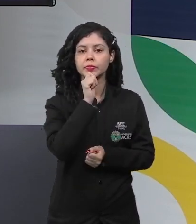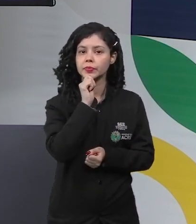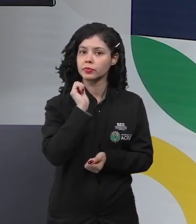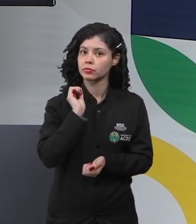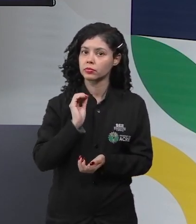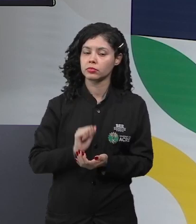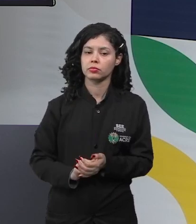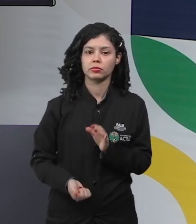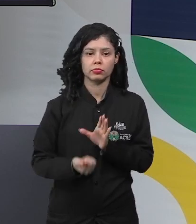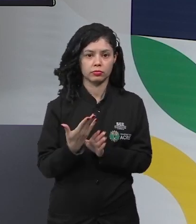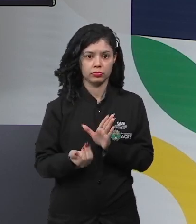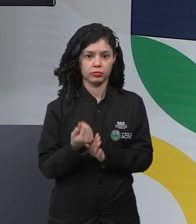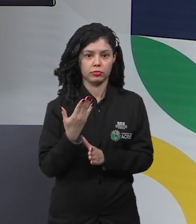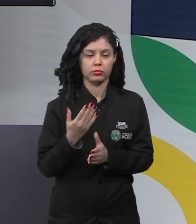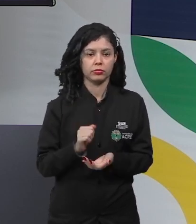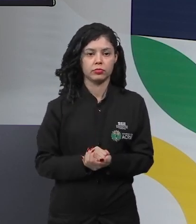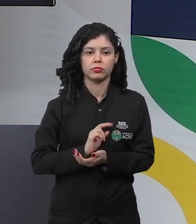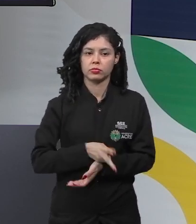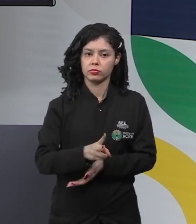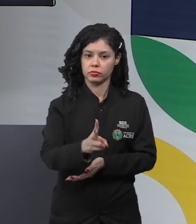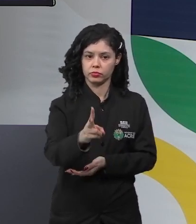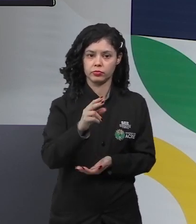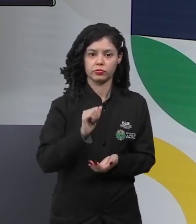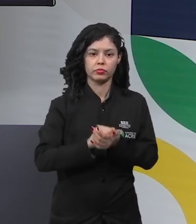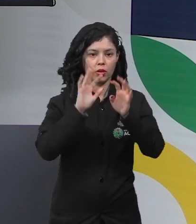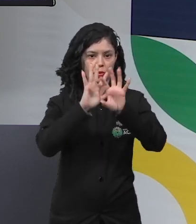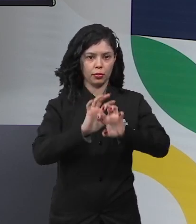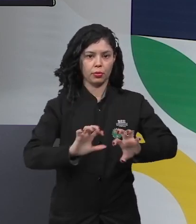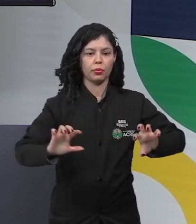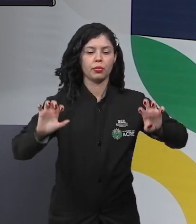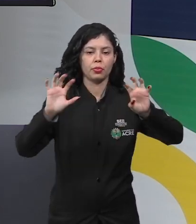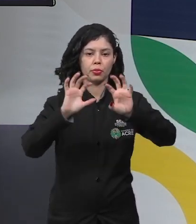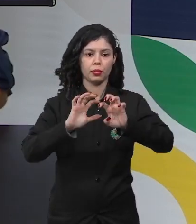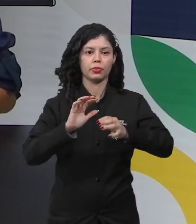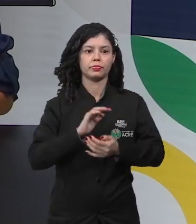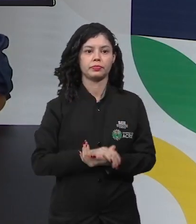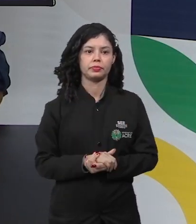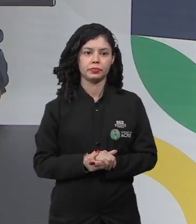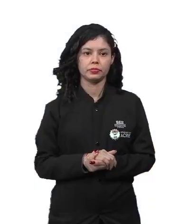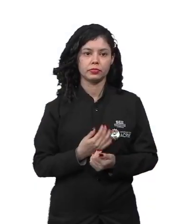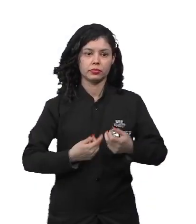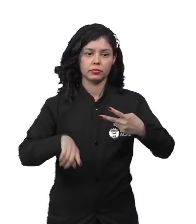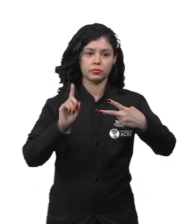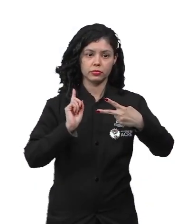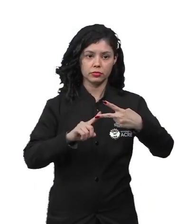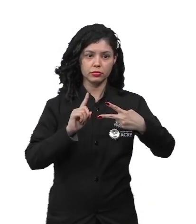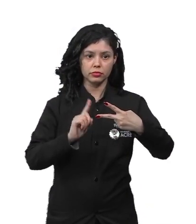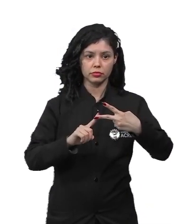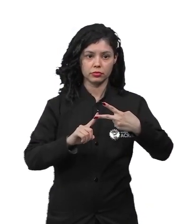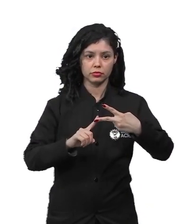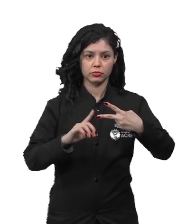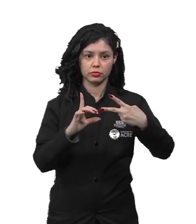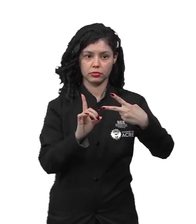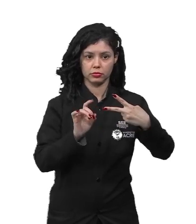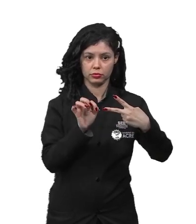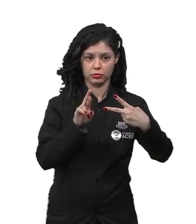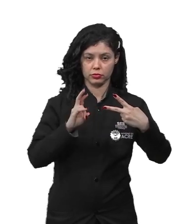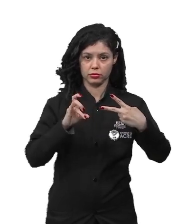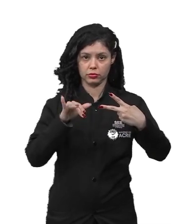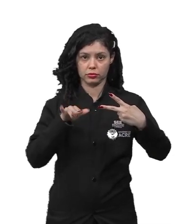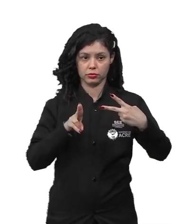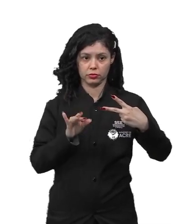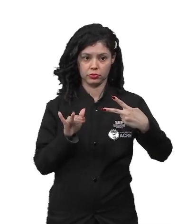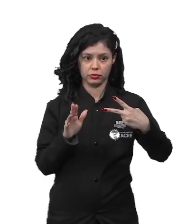uma produção constantemente de biogás e biofertilizante. No segundo tipo, temos o